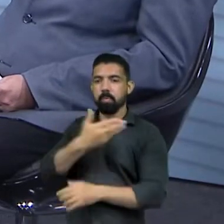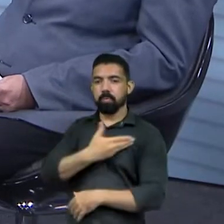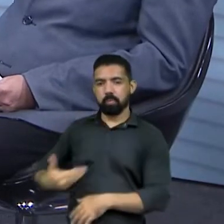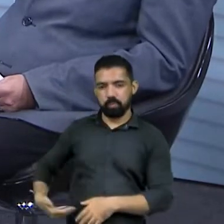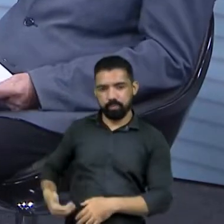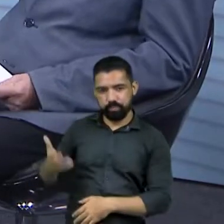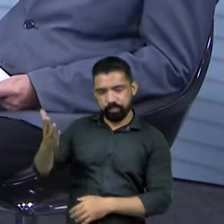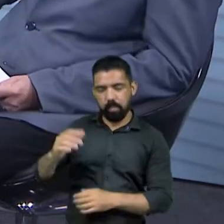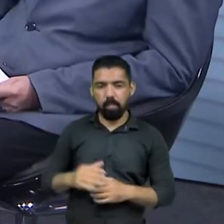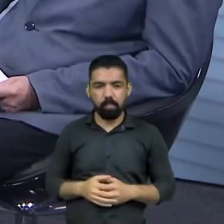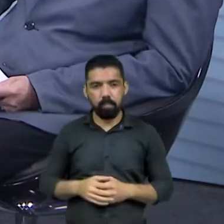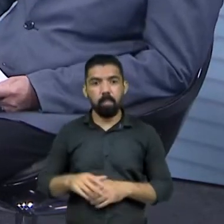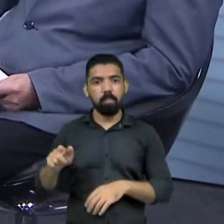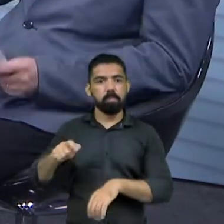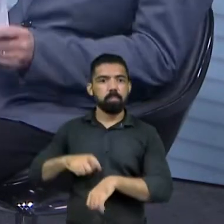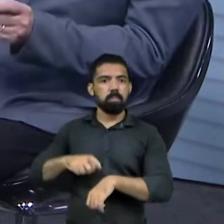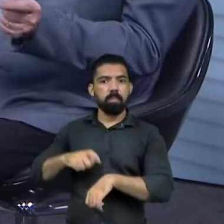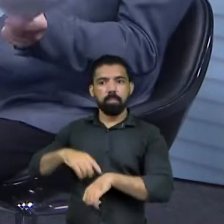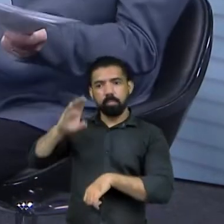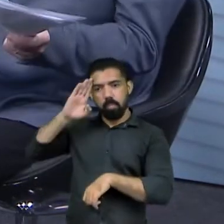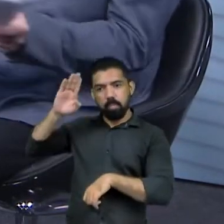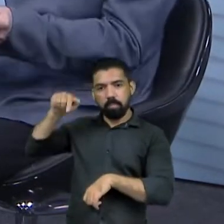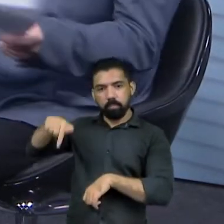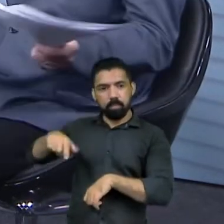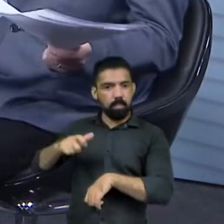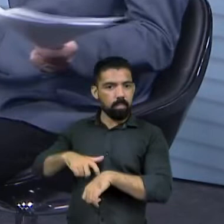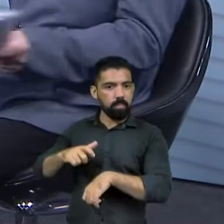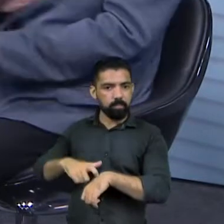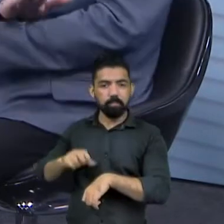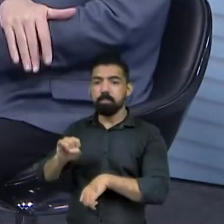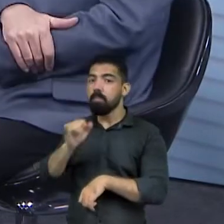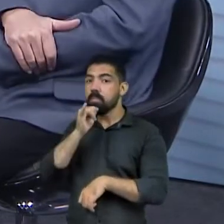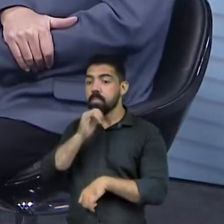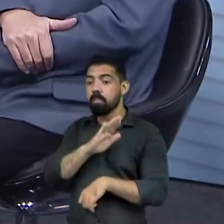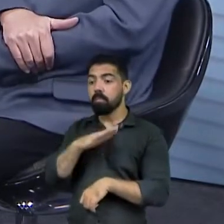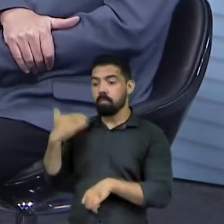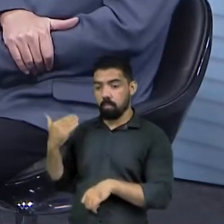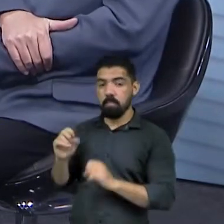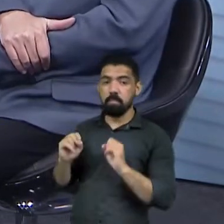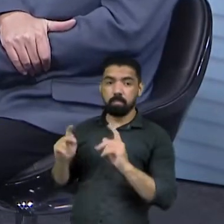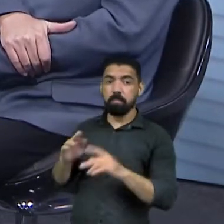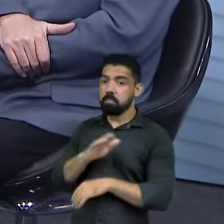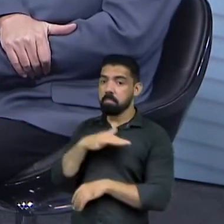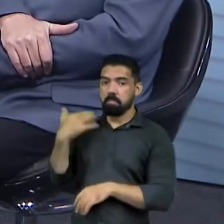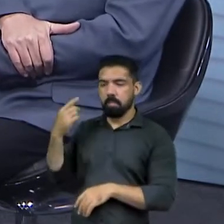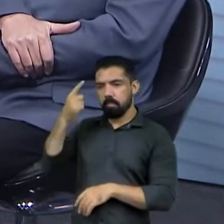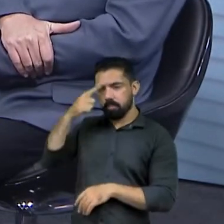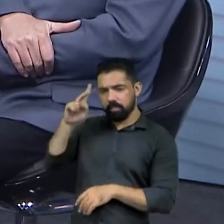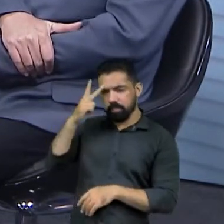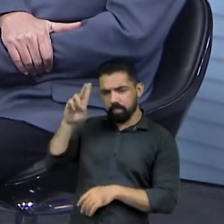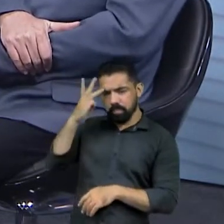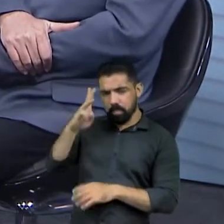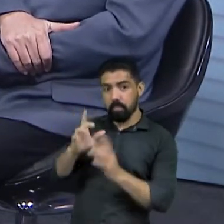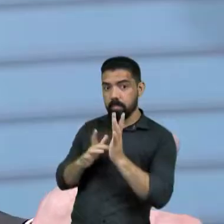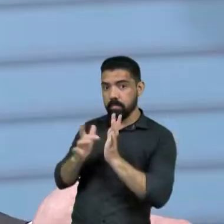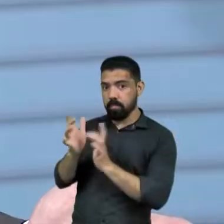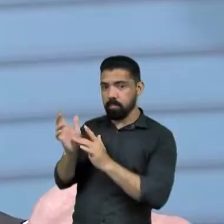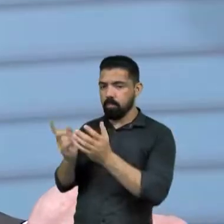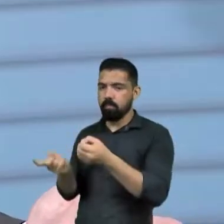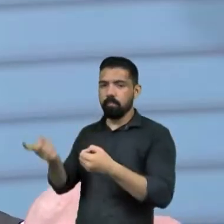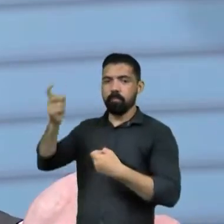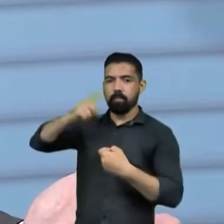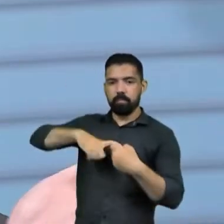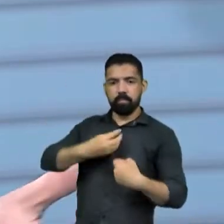momento do cristianismo é é maior do que porque sem esse momento a ressurreição todos morreram mas por exemplo Jesus ressuscitou